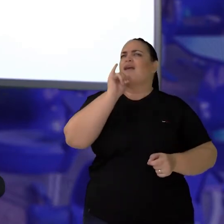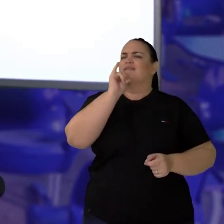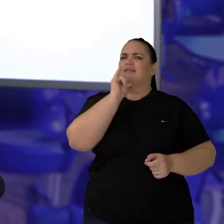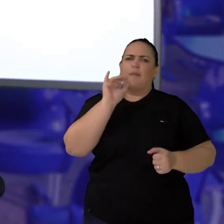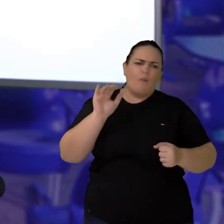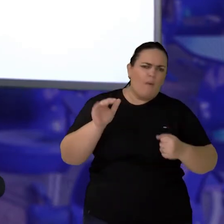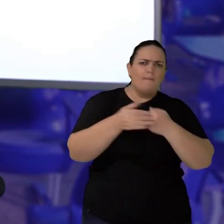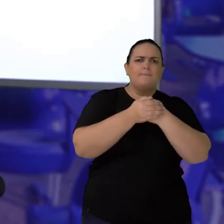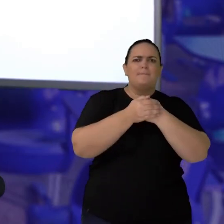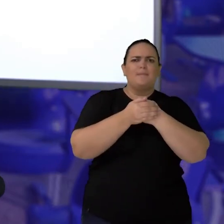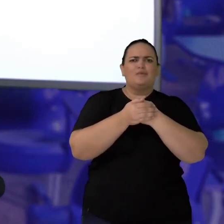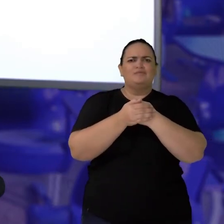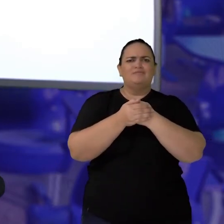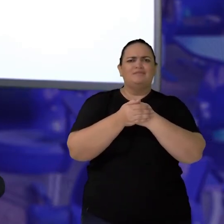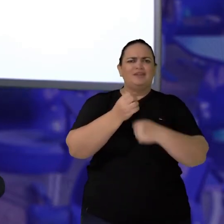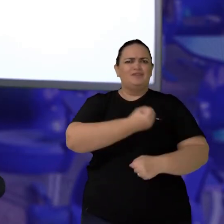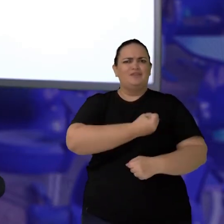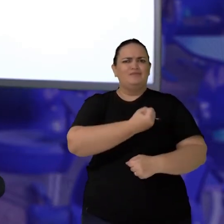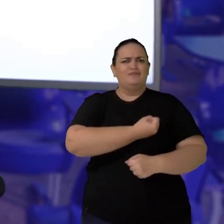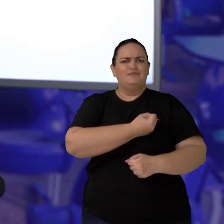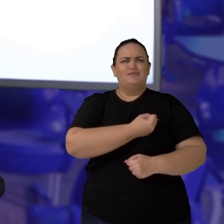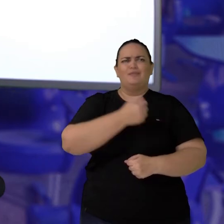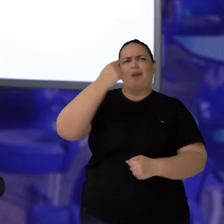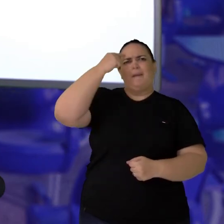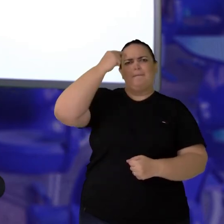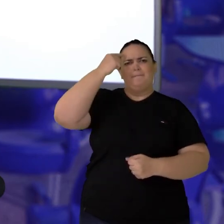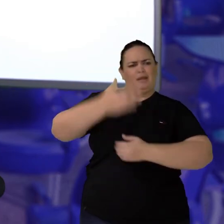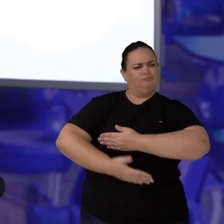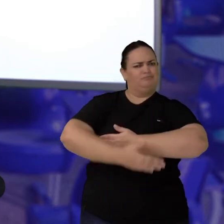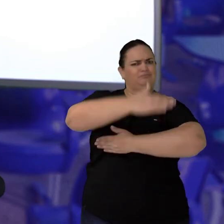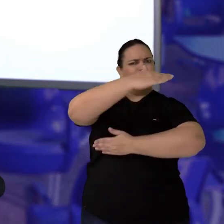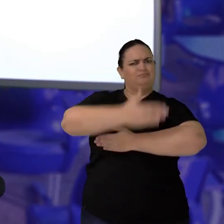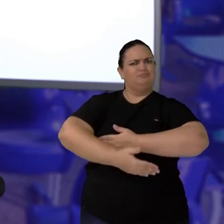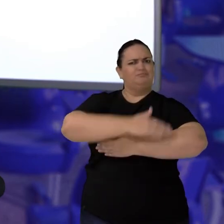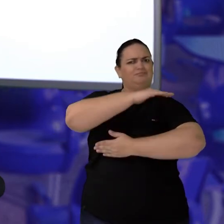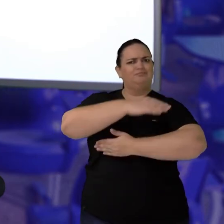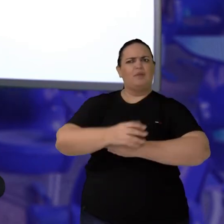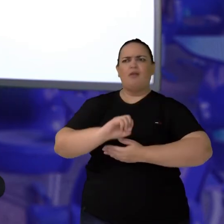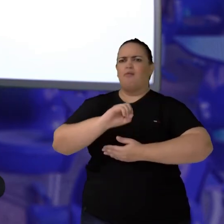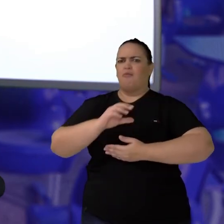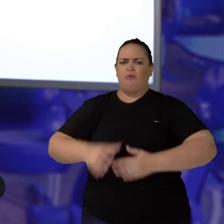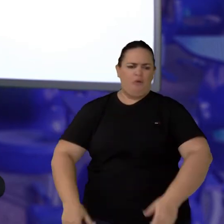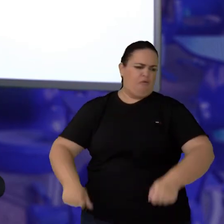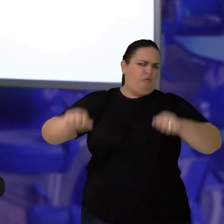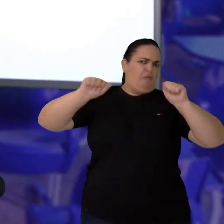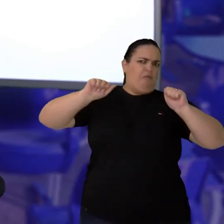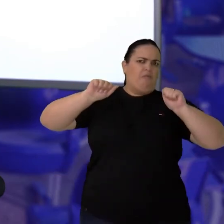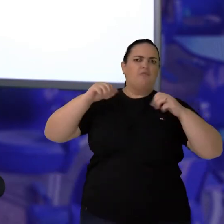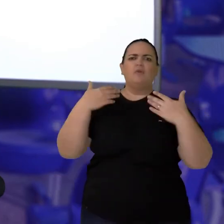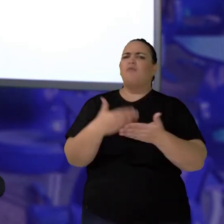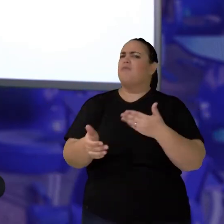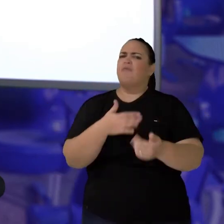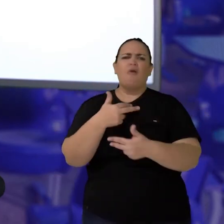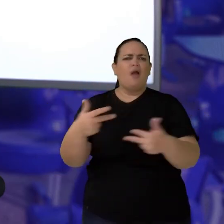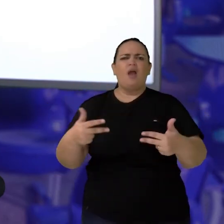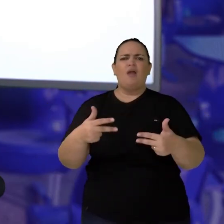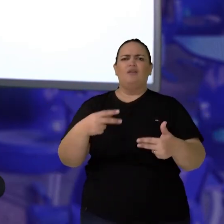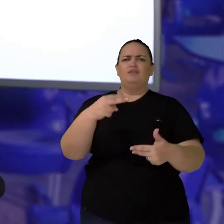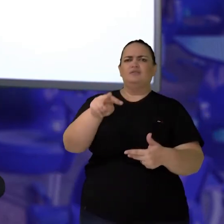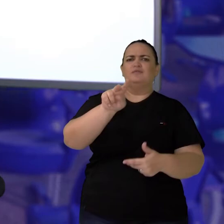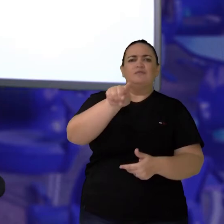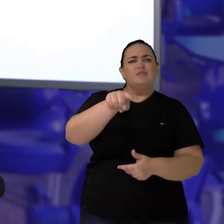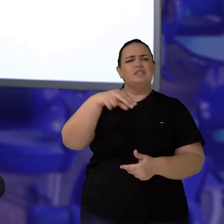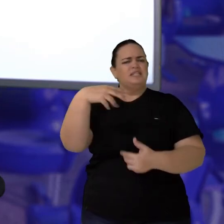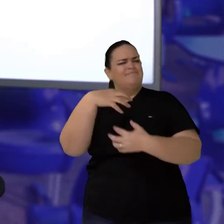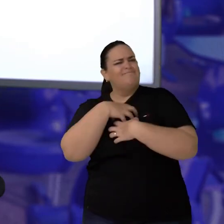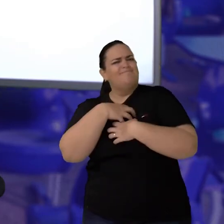proteger o número. Tenta imaginar uma proteção, tenta imaginar um cobertor, tenta imaginar qualquer coisa que vocês